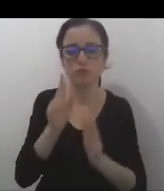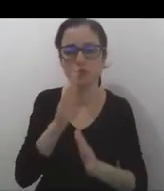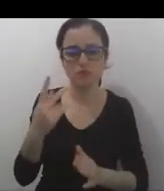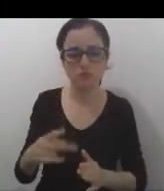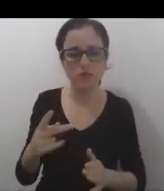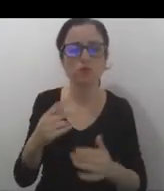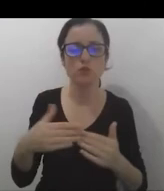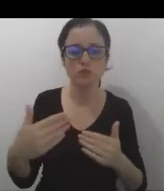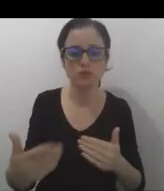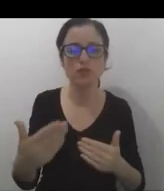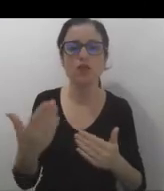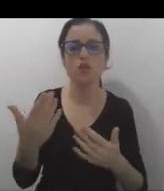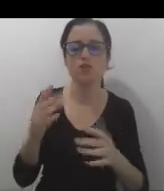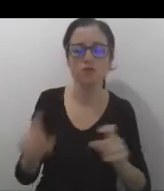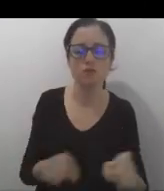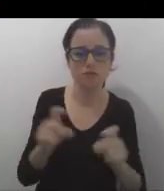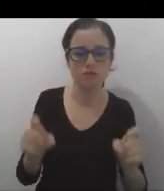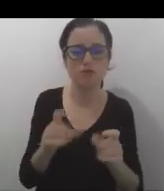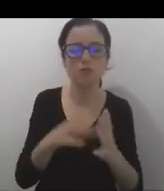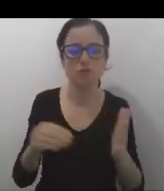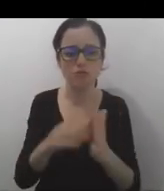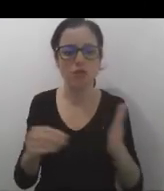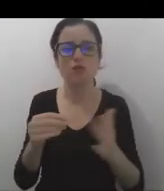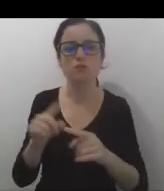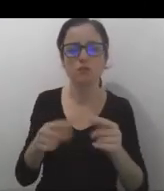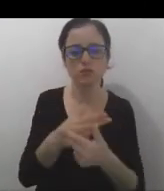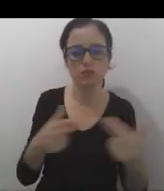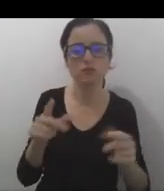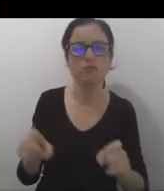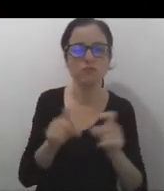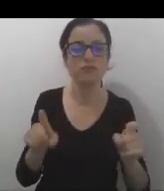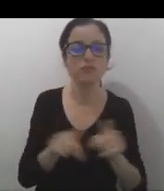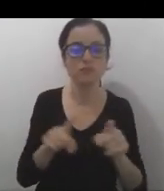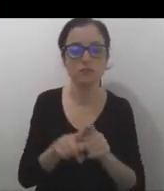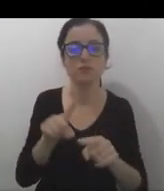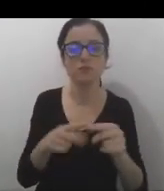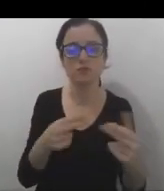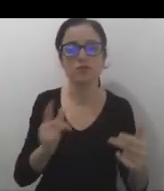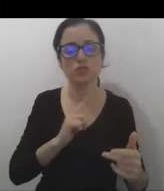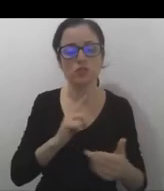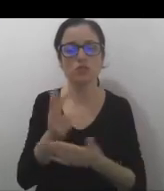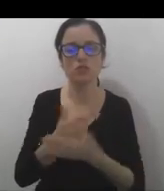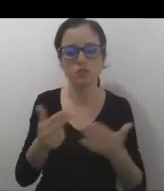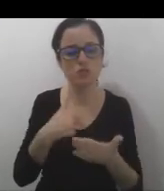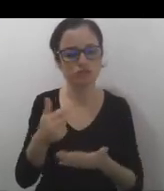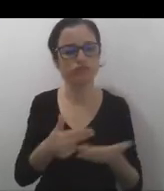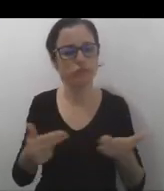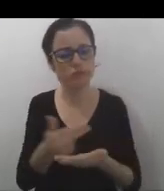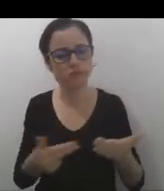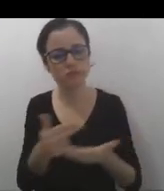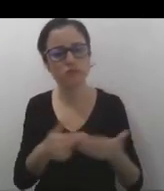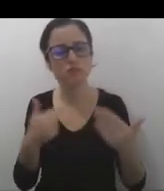produzido e tinha que ser desenhado. Então, assim, acho que foi... A gente ocupou bem mais o mercado do que talvez se pudesse